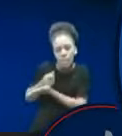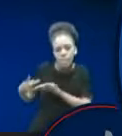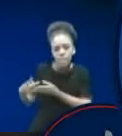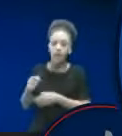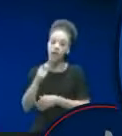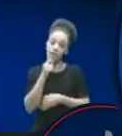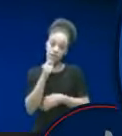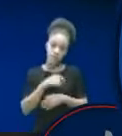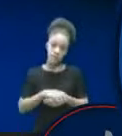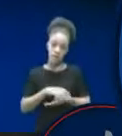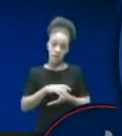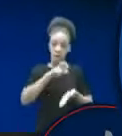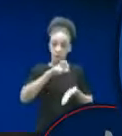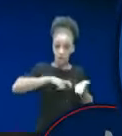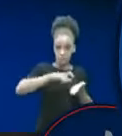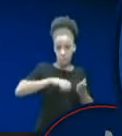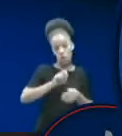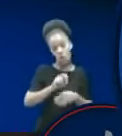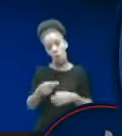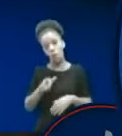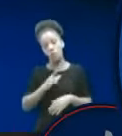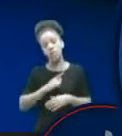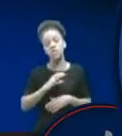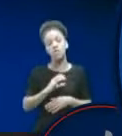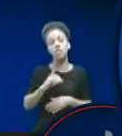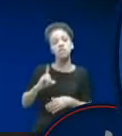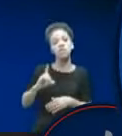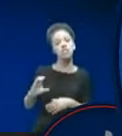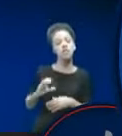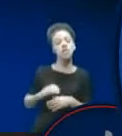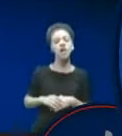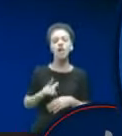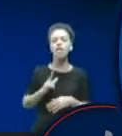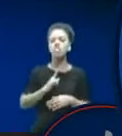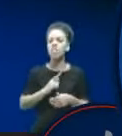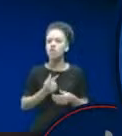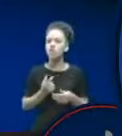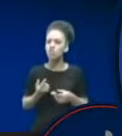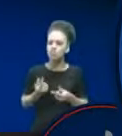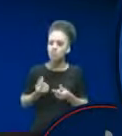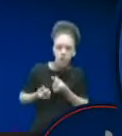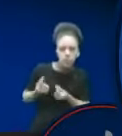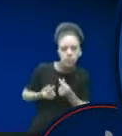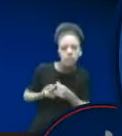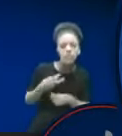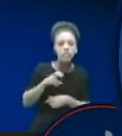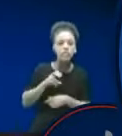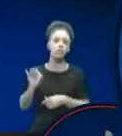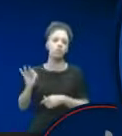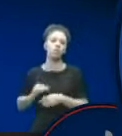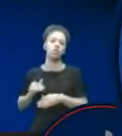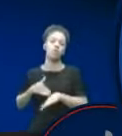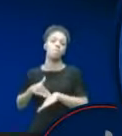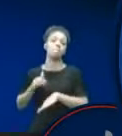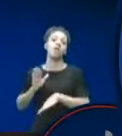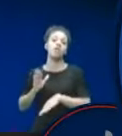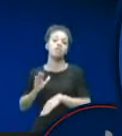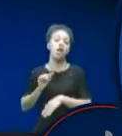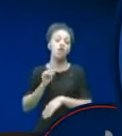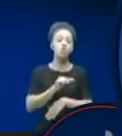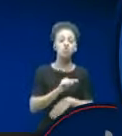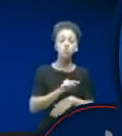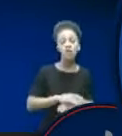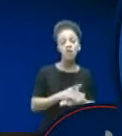ainda é cartonista ou possui o CDC, tem um gasto médio 50% maior do que